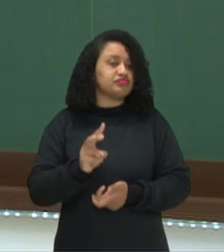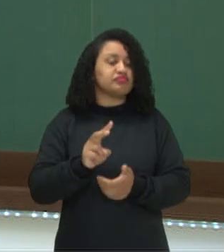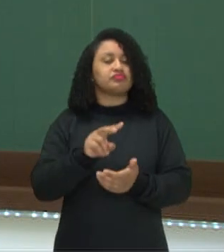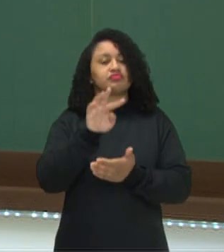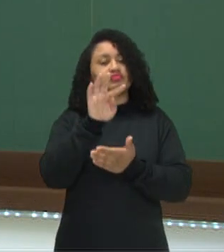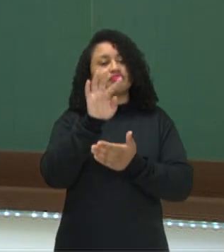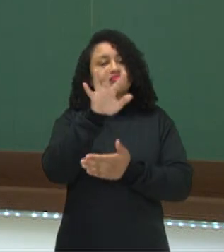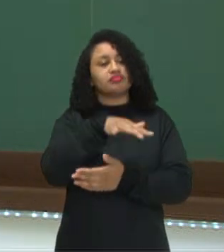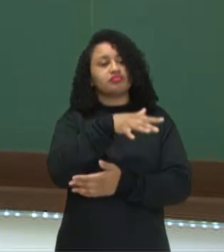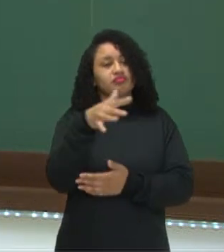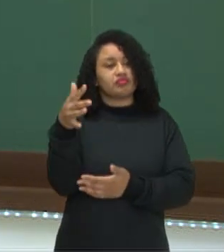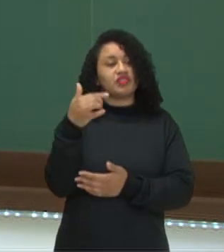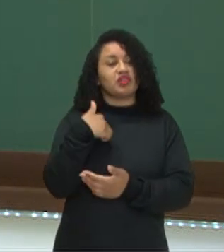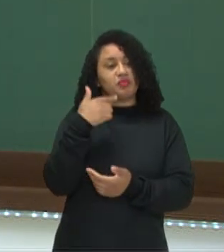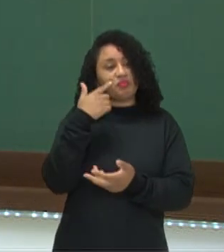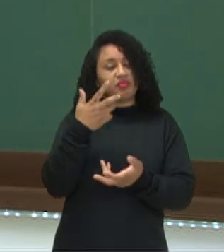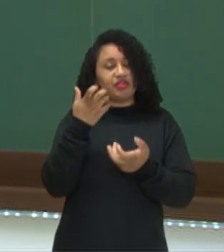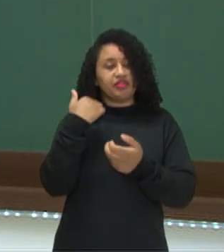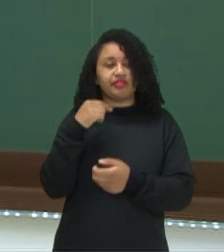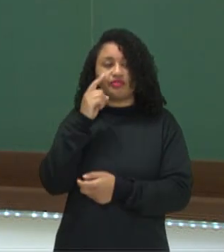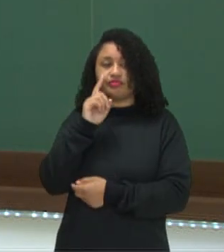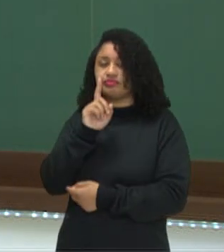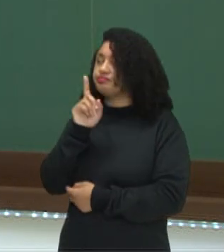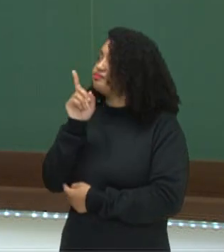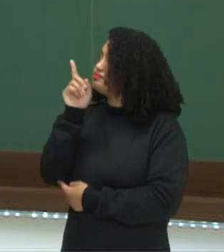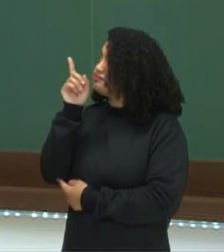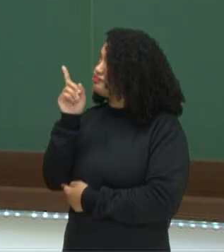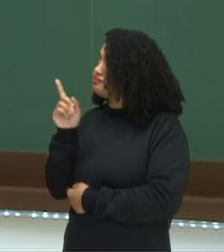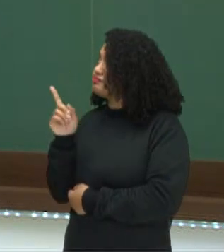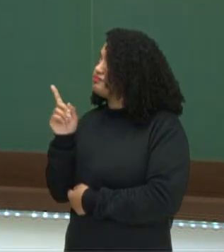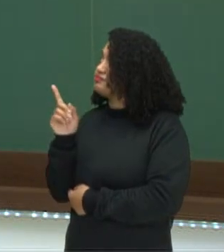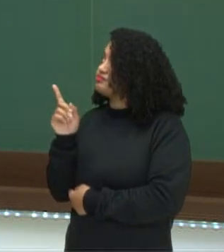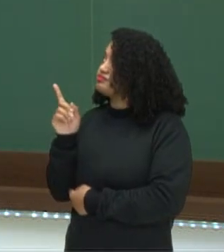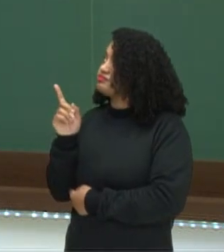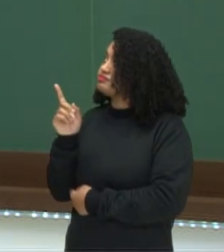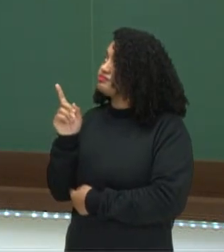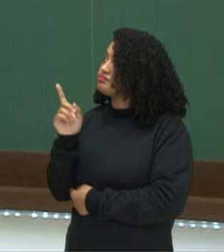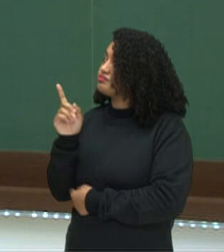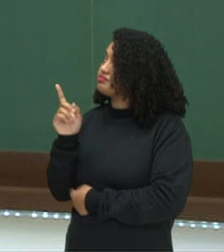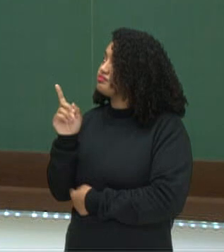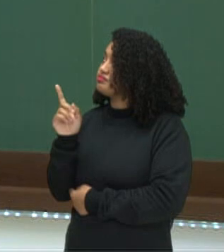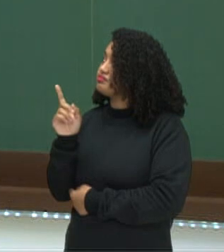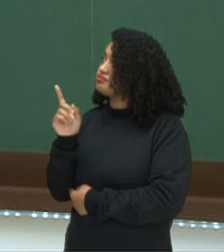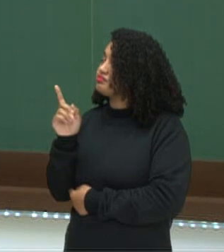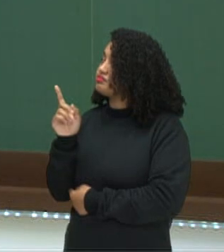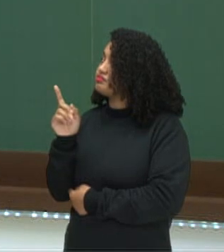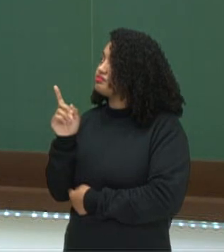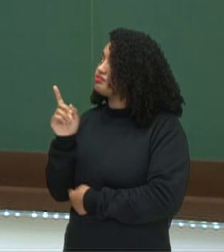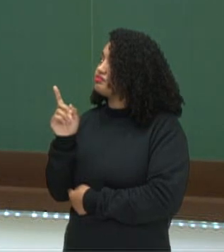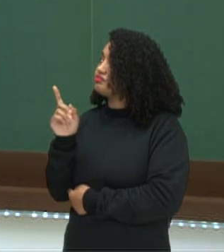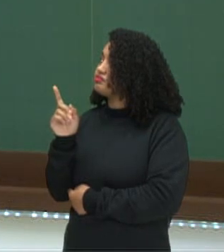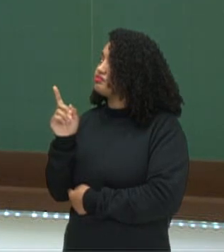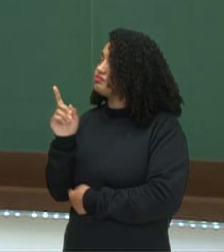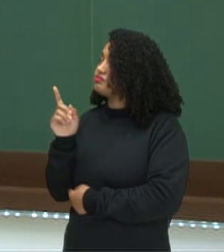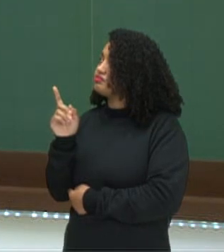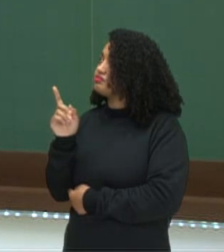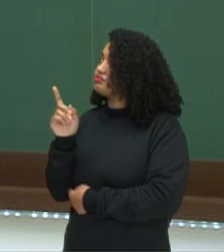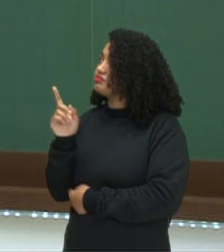Continuando a tabela, 6 horas. Então, após o início lá que tinha 1000, 6 horas depois, nós já